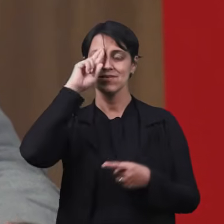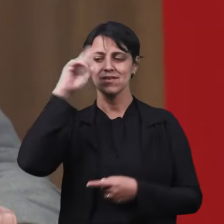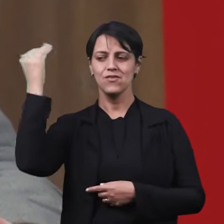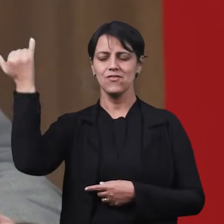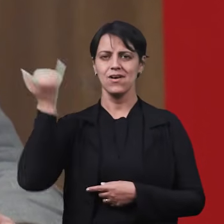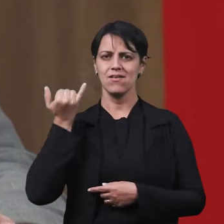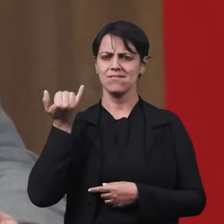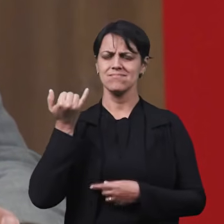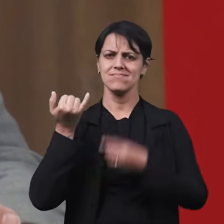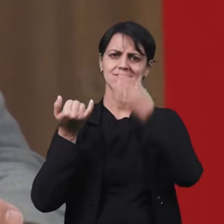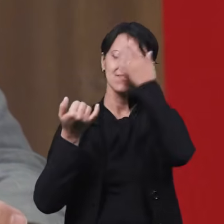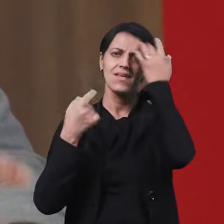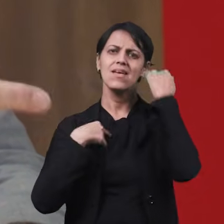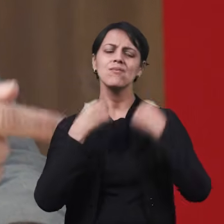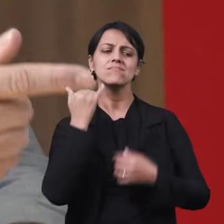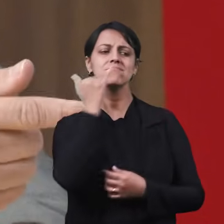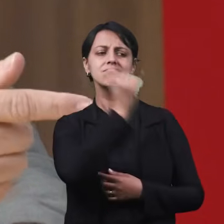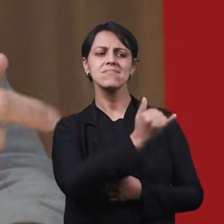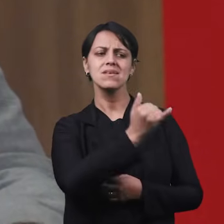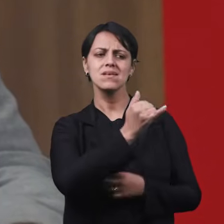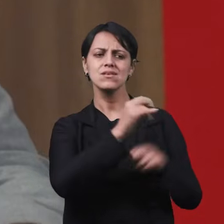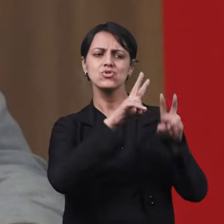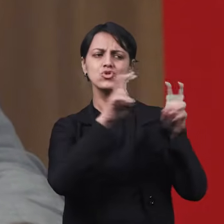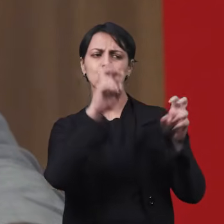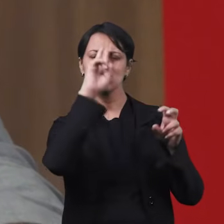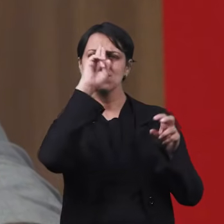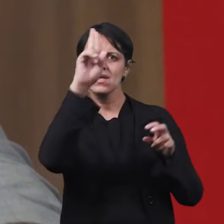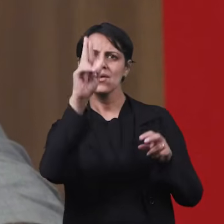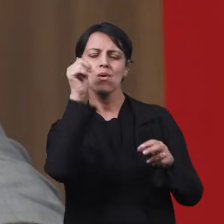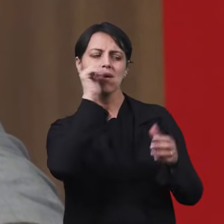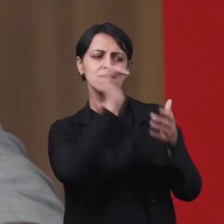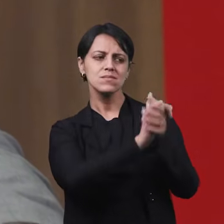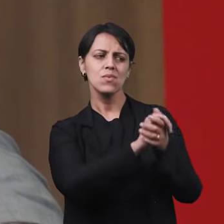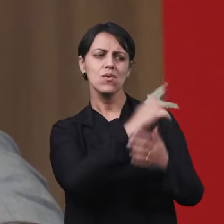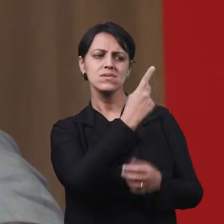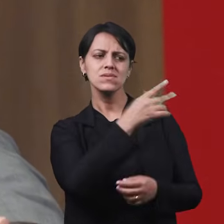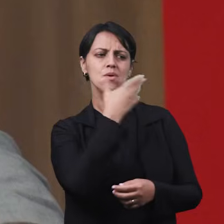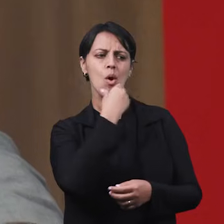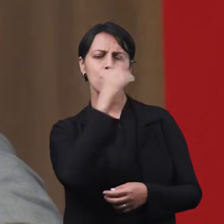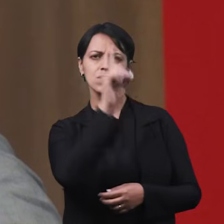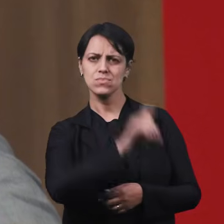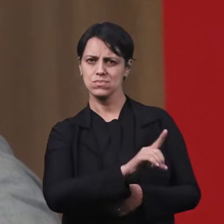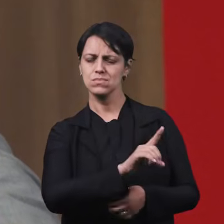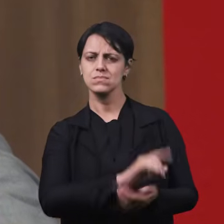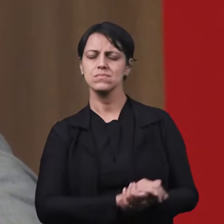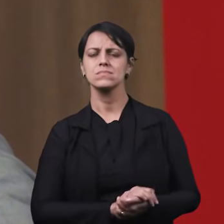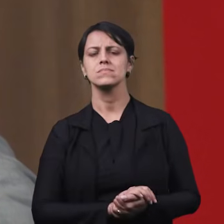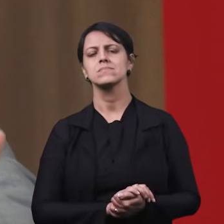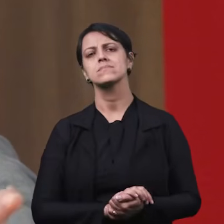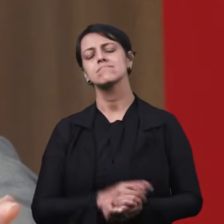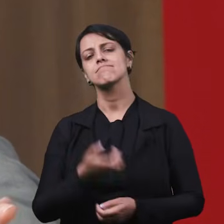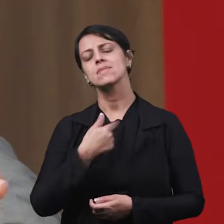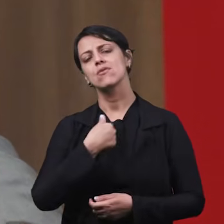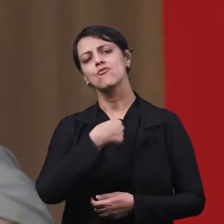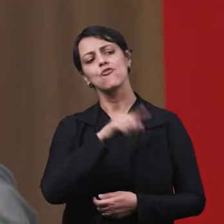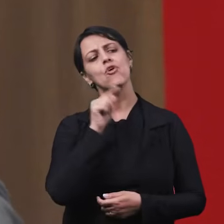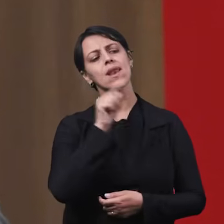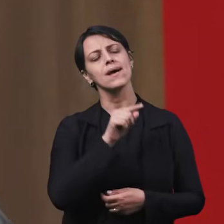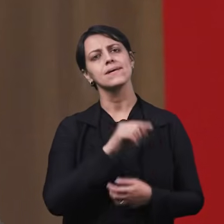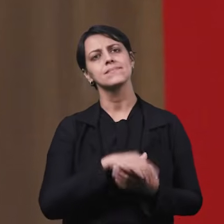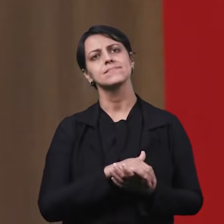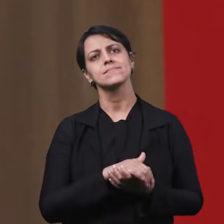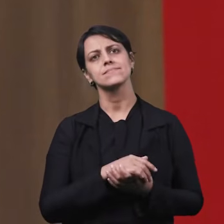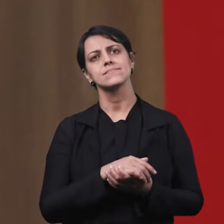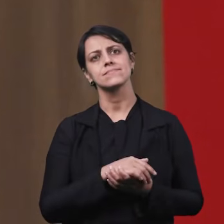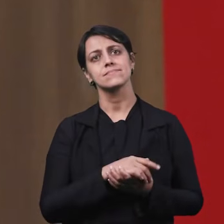falava do Senhor para a esposa do dono. E aí eu entendi que era aquele lugar, fui. Quando eu cheguei lá,